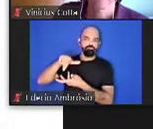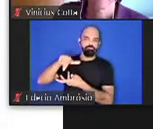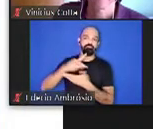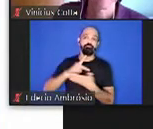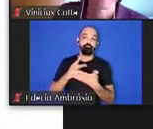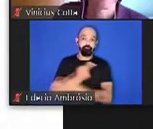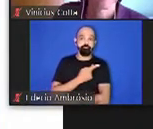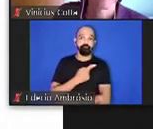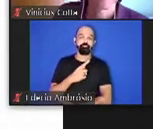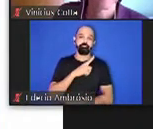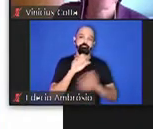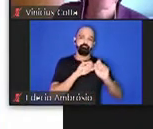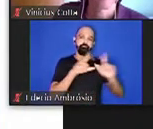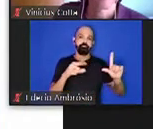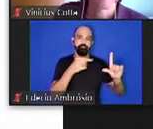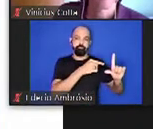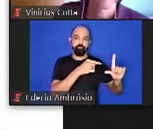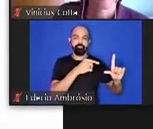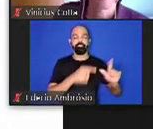no slide.